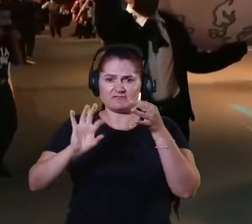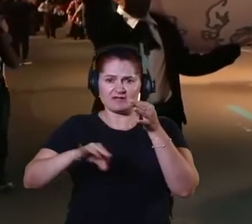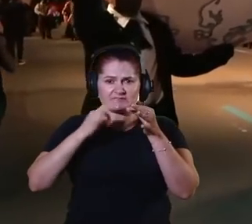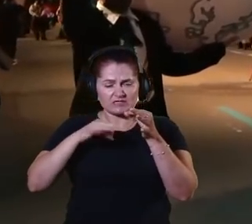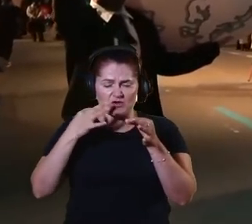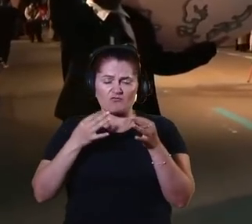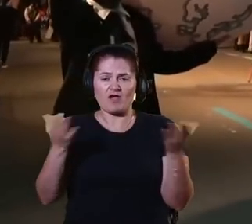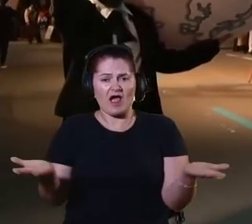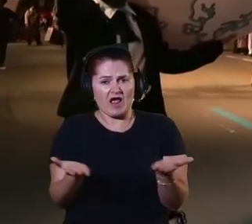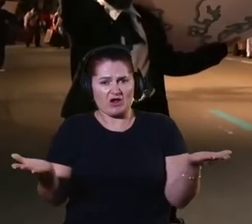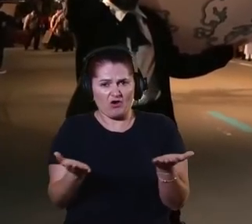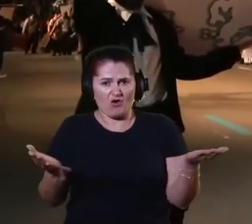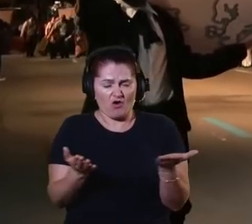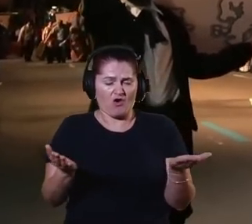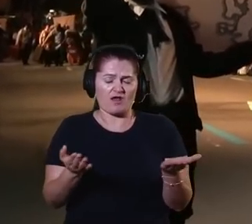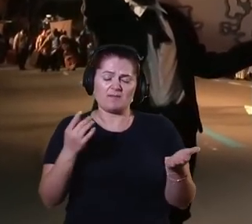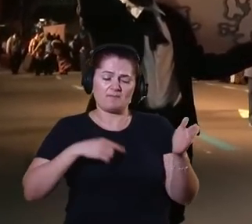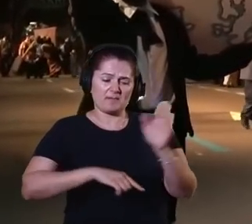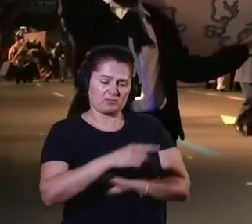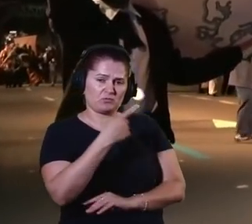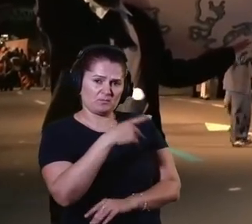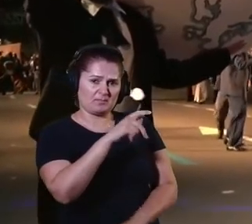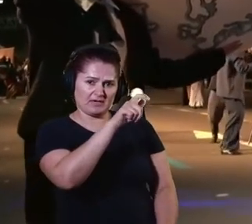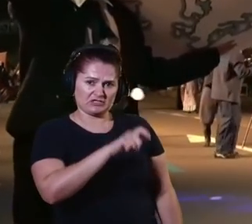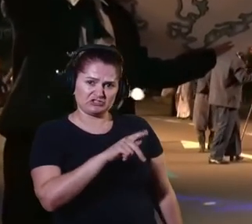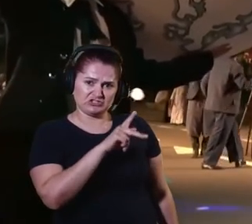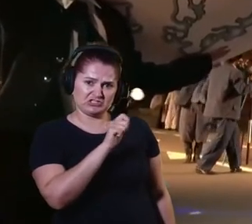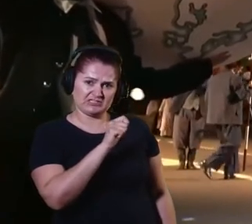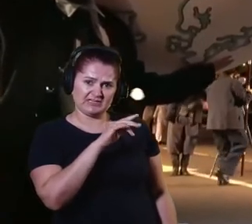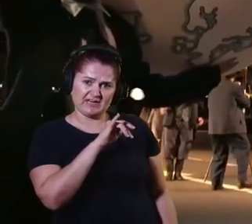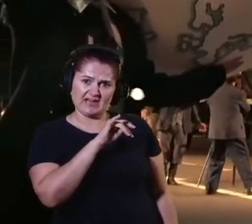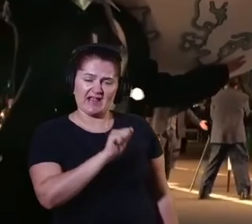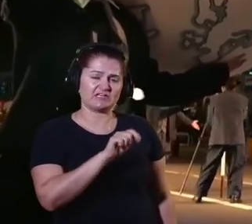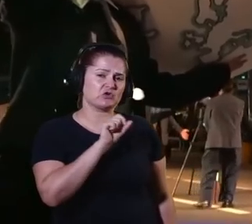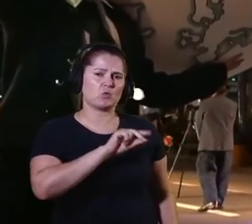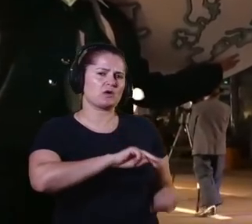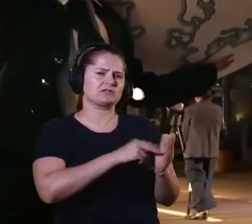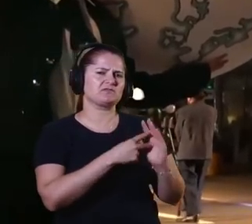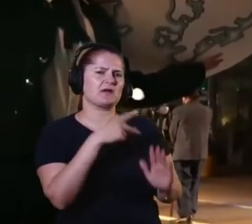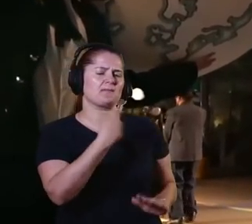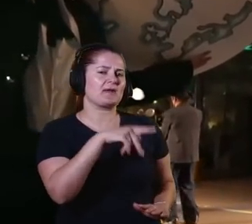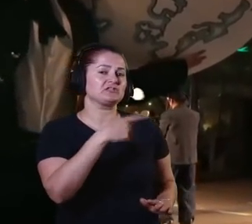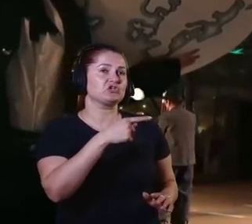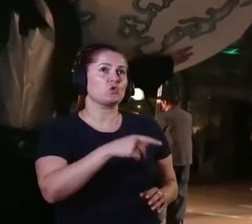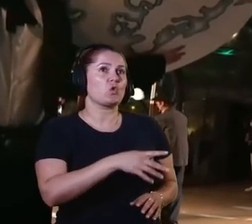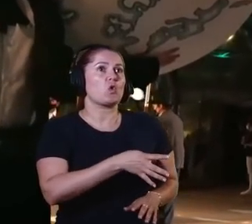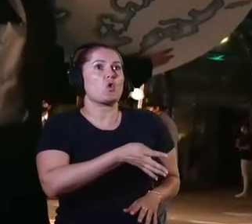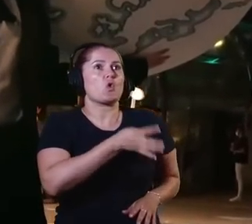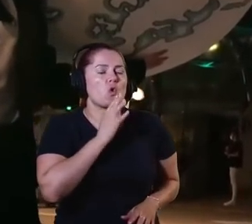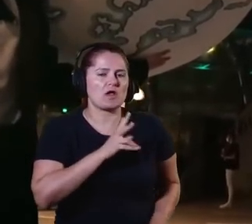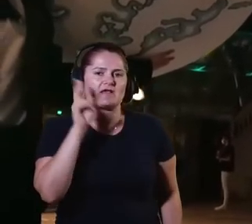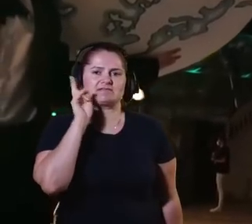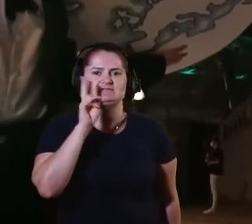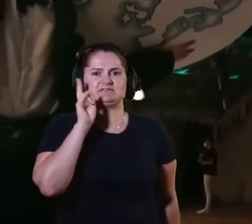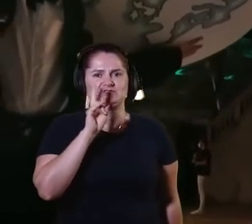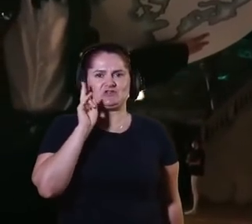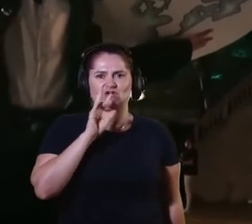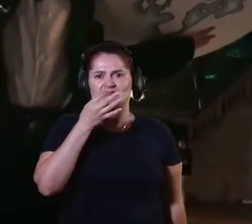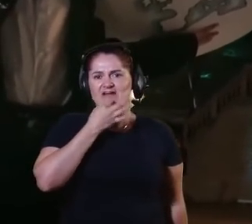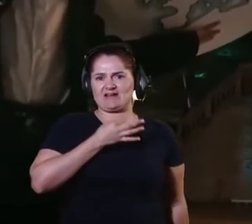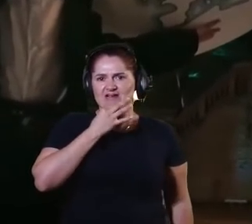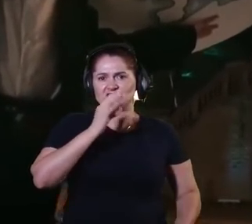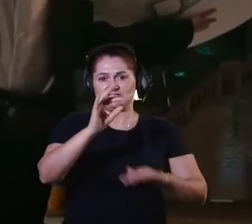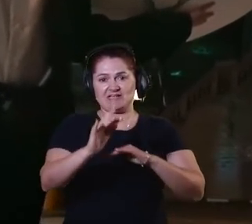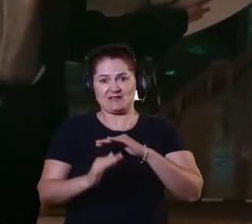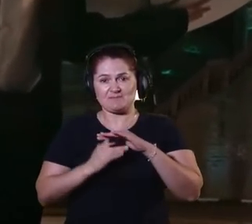Kátia, de mergulhar nessa história e depois passar adiante? O que significa para ti? Na questão da história da